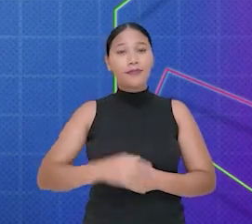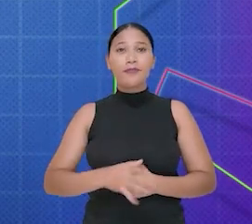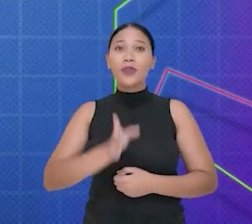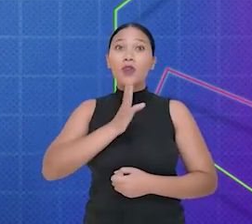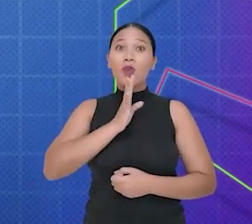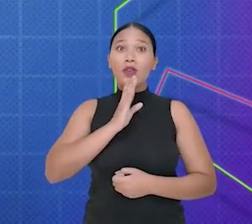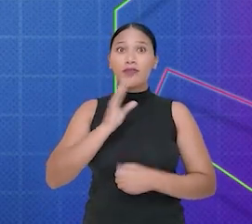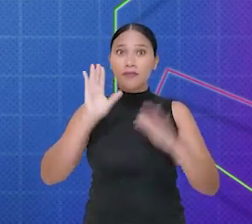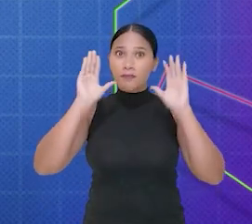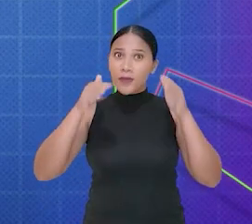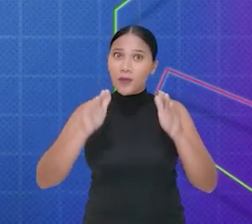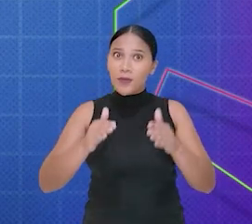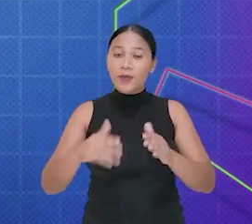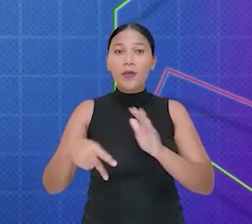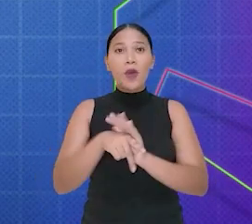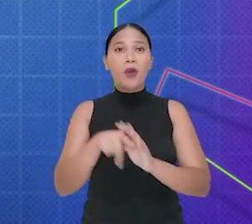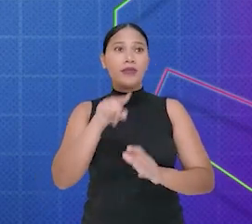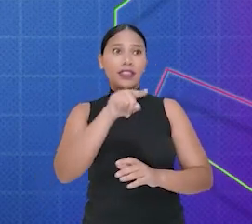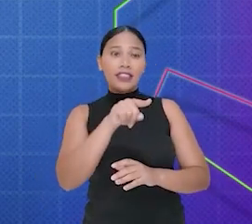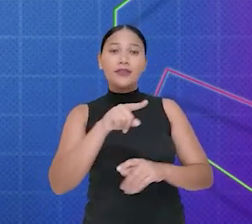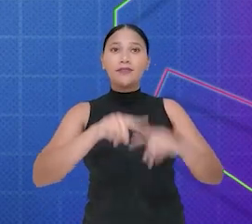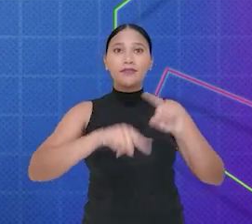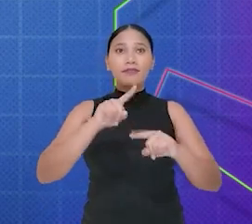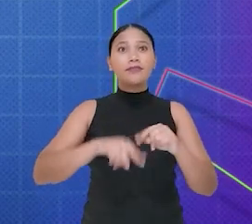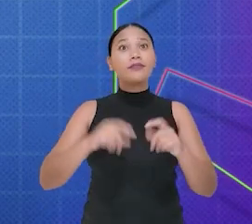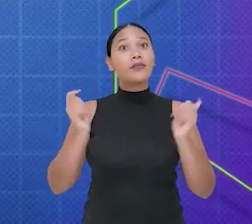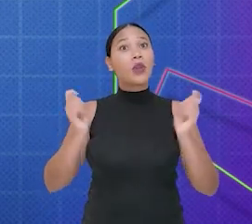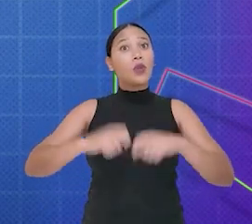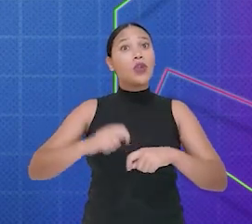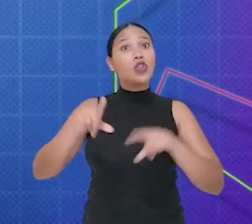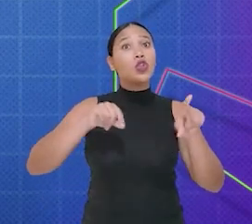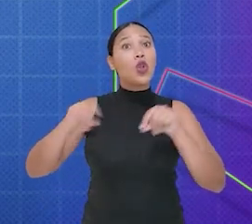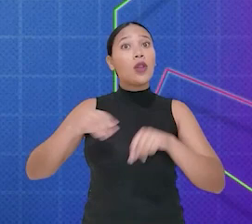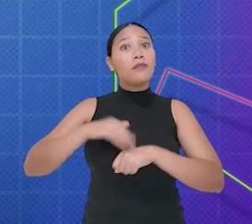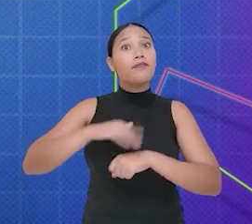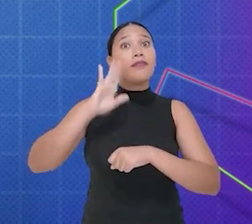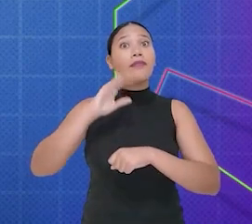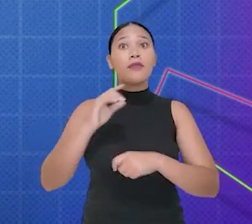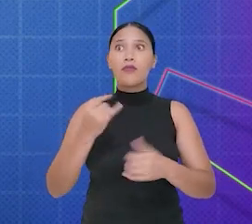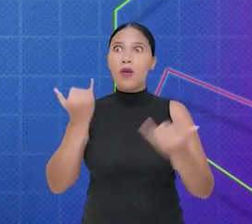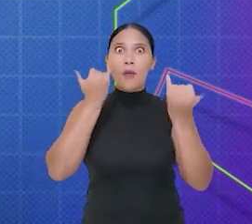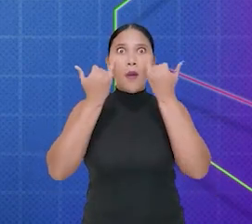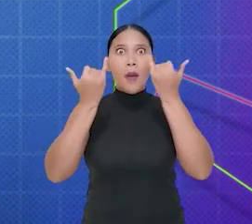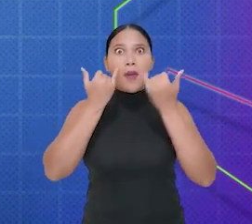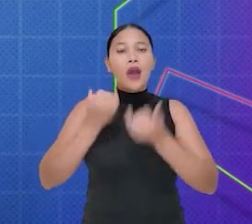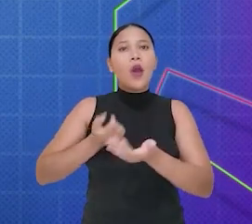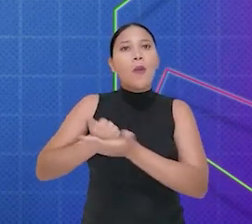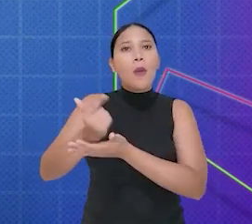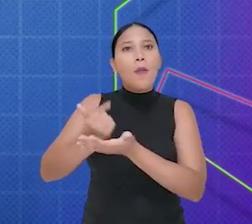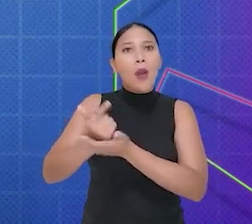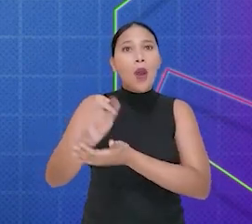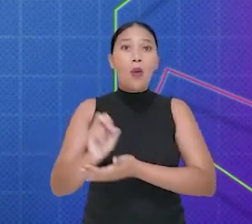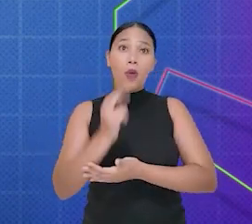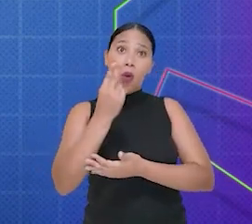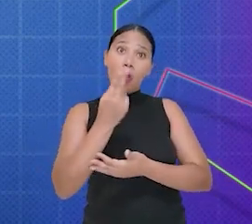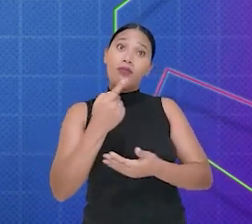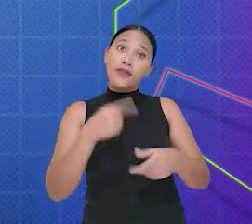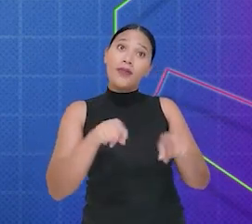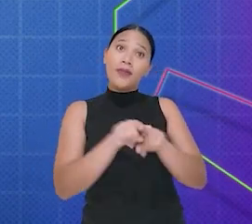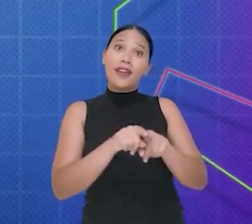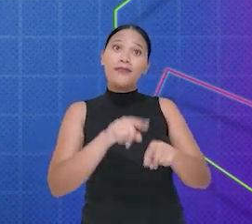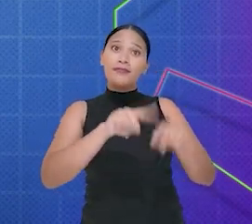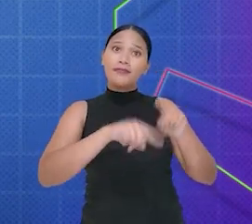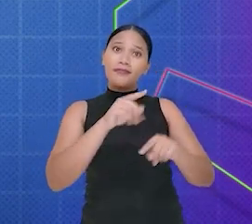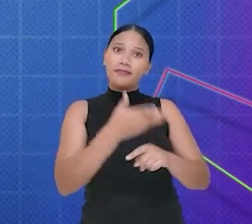ao equipamento. Ao conhecer suas especificações dos dispositivos, é possível fazer escolhas mais informadas ao adquirir novos componentes